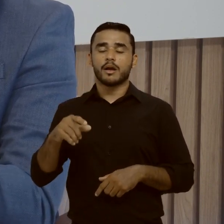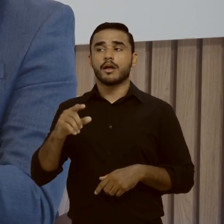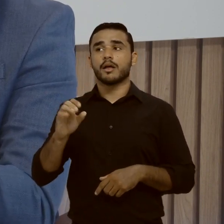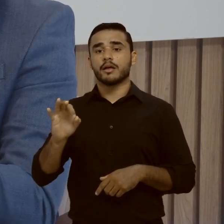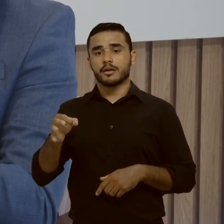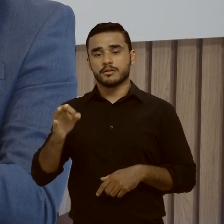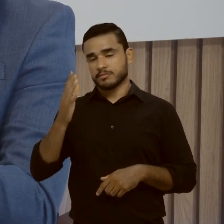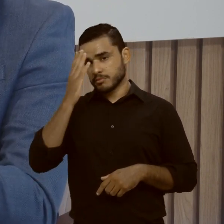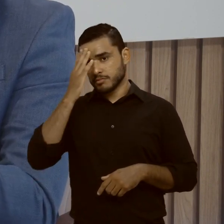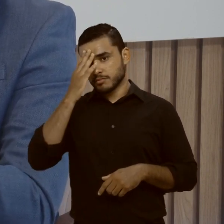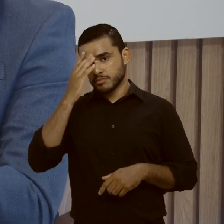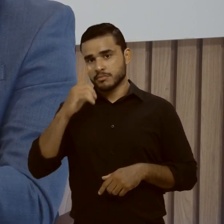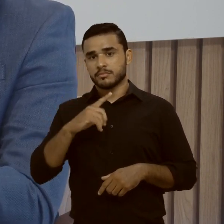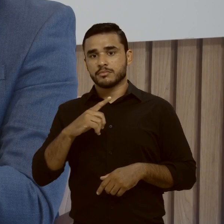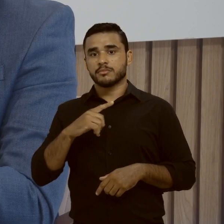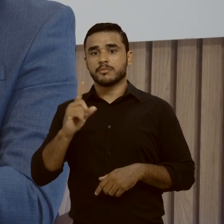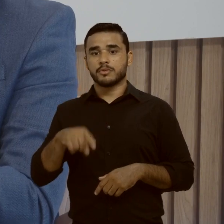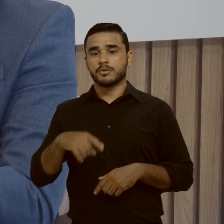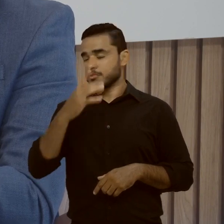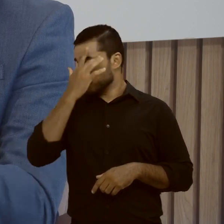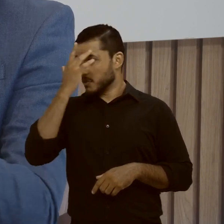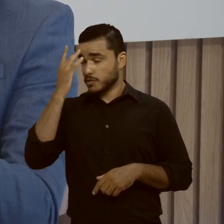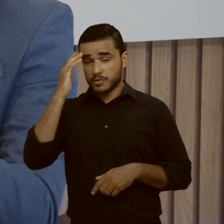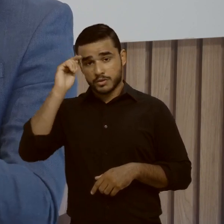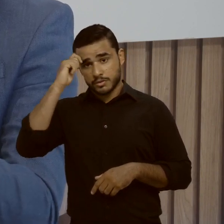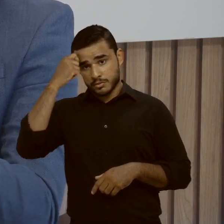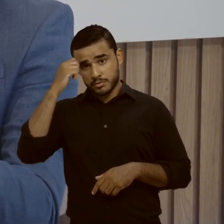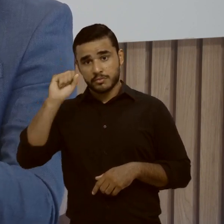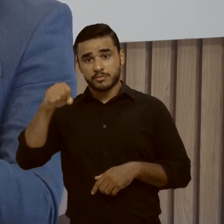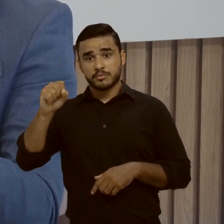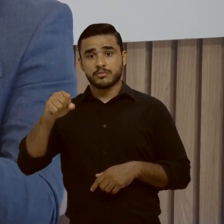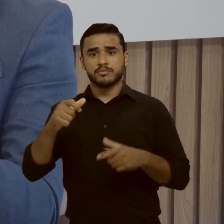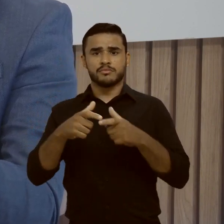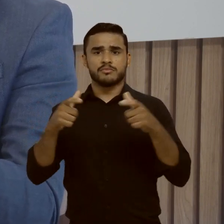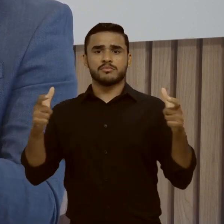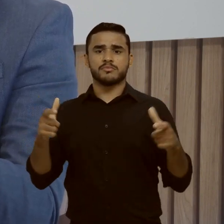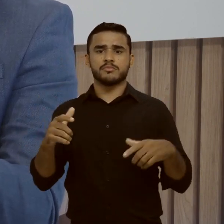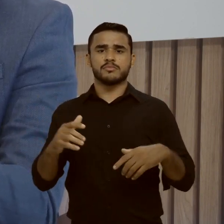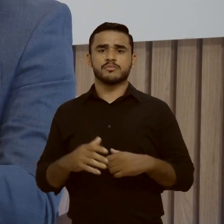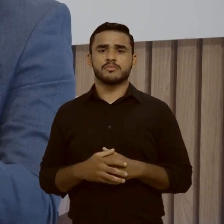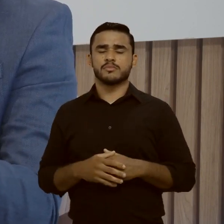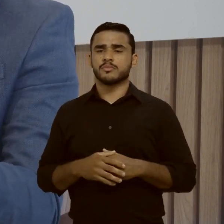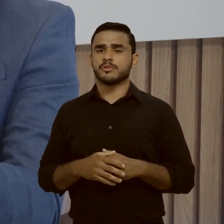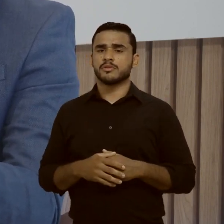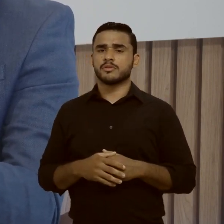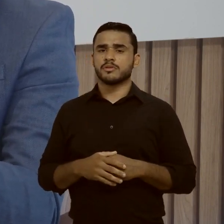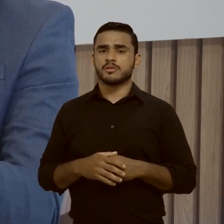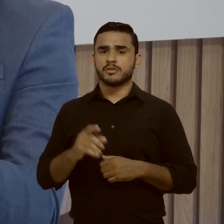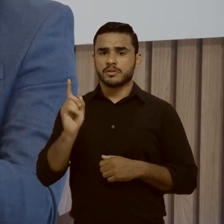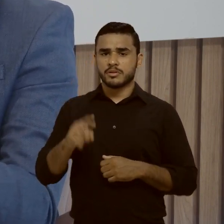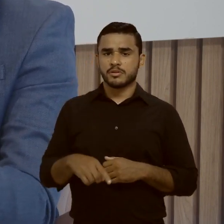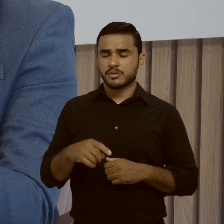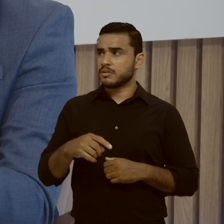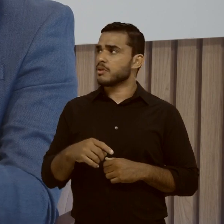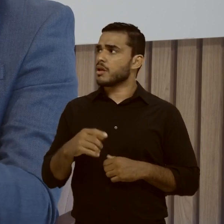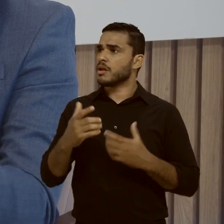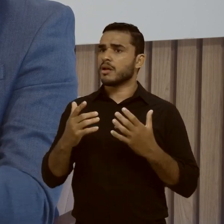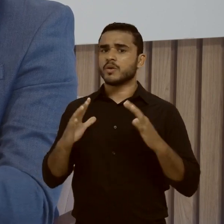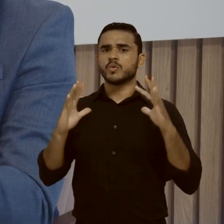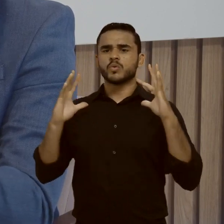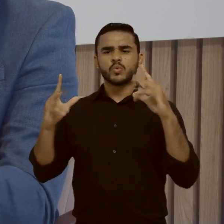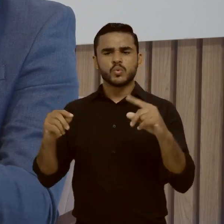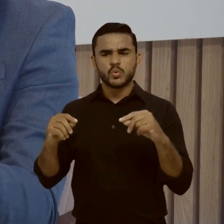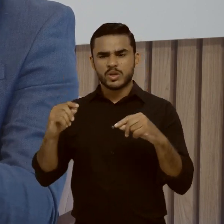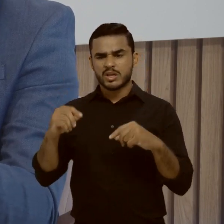tem uma predileção pela raça negra. Sim. Tá? Quer dizer que todos os pacientes que vão ter câncer de pâncreas se incluem